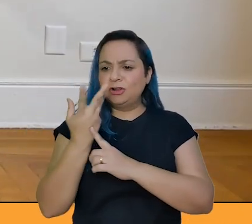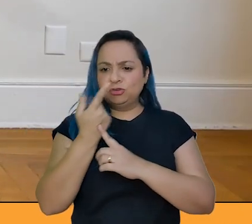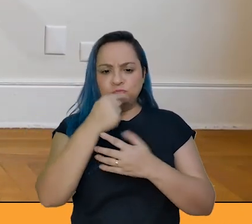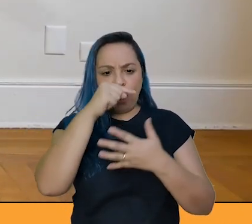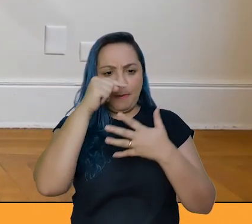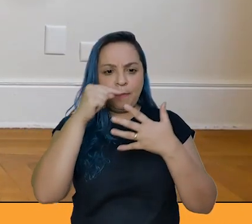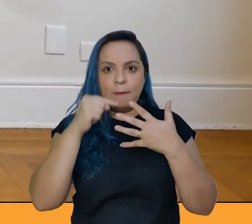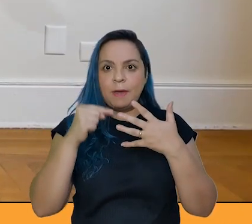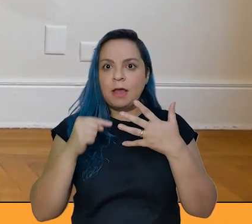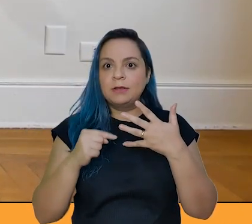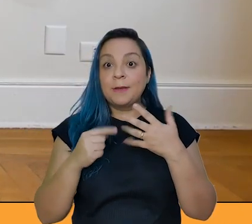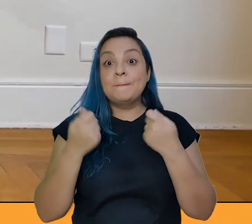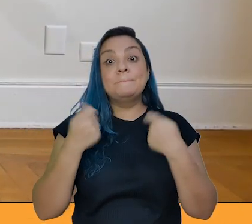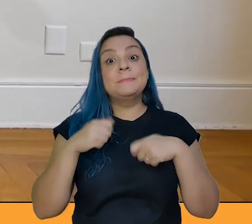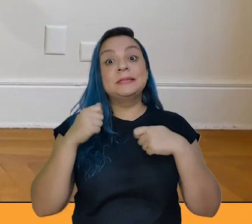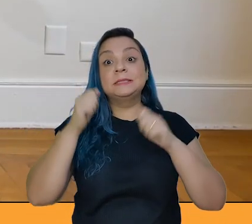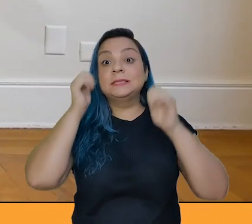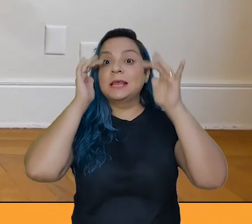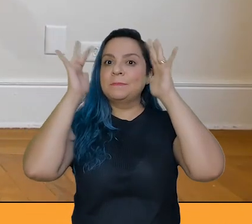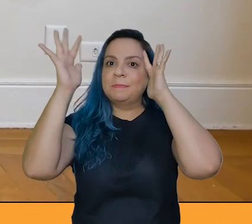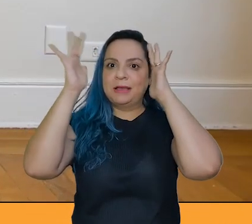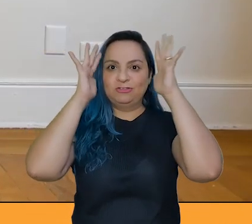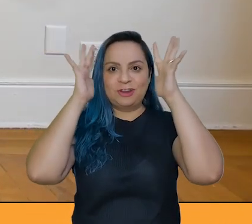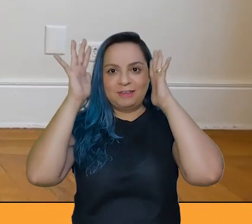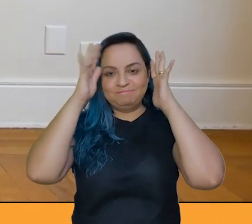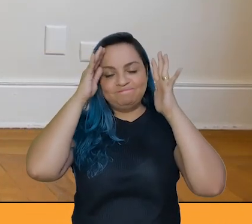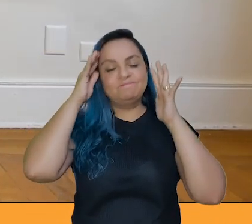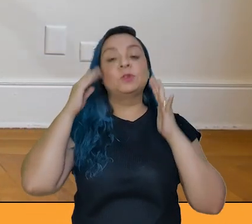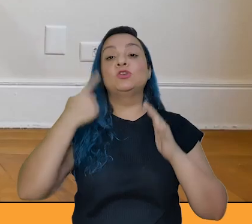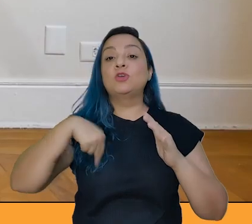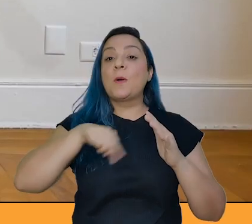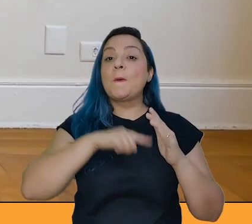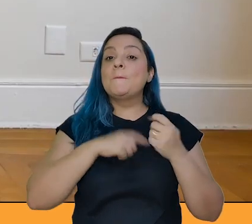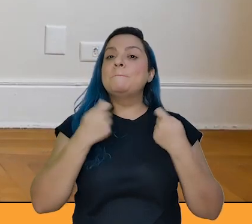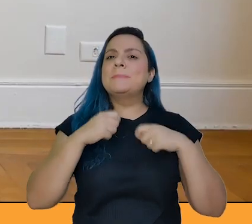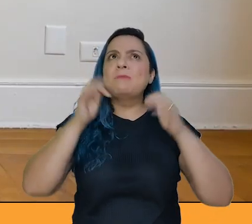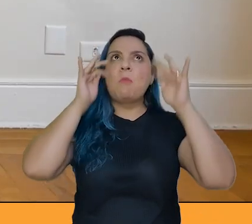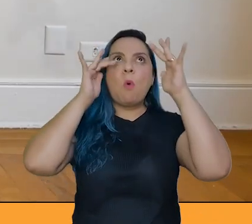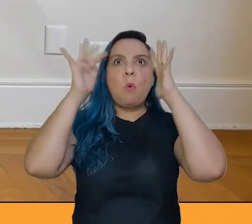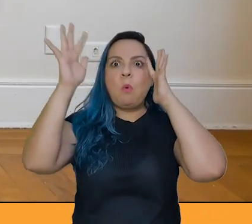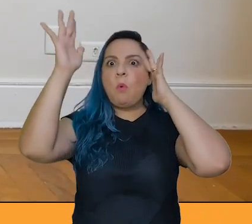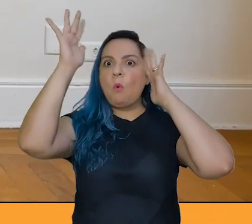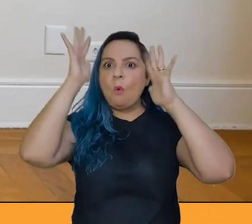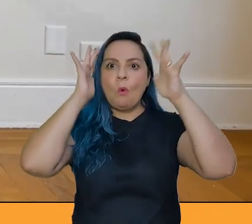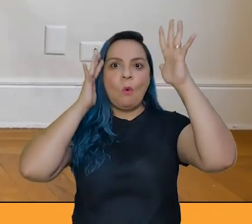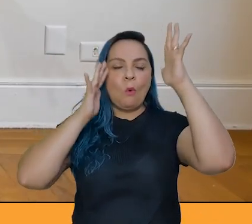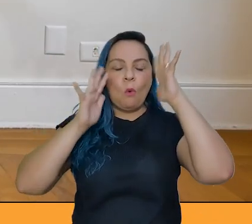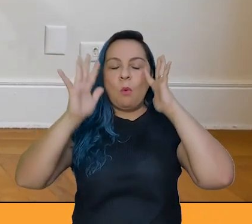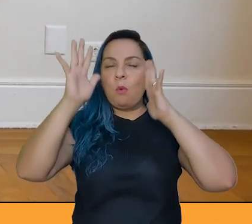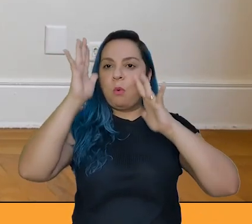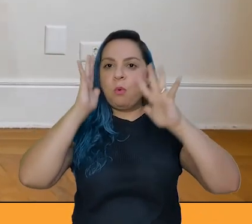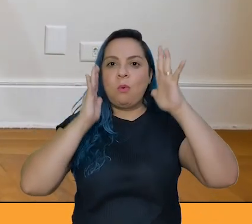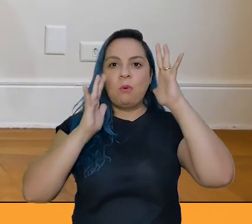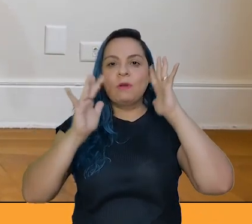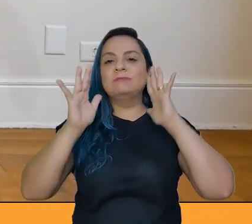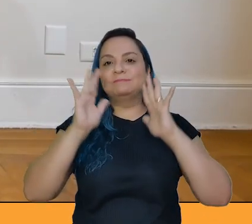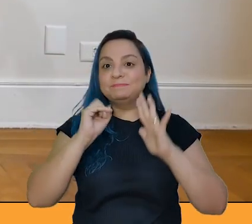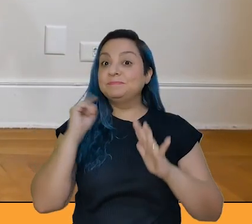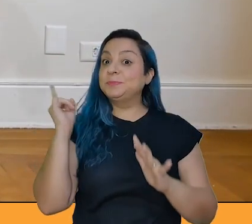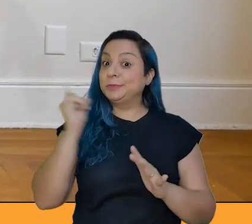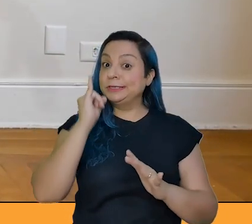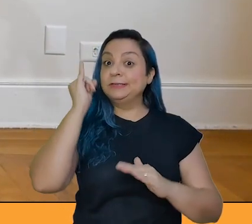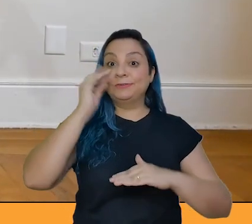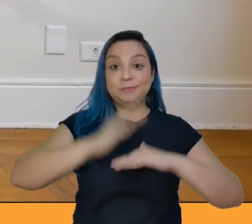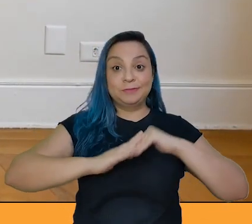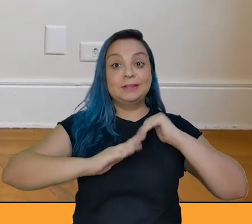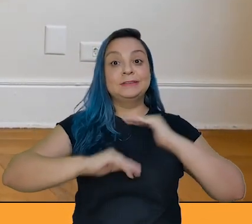elas pedem por imaginação. A gente precisa ter uma imaginação bem fluida, bem fértil, para a gente poder realizar esse